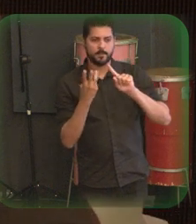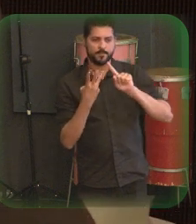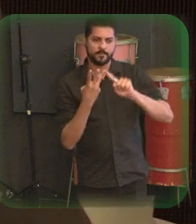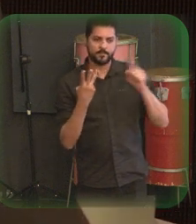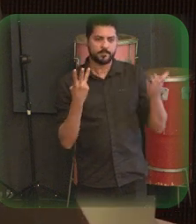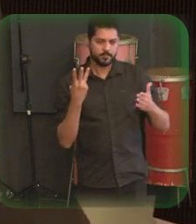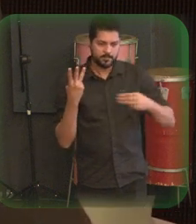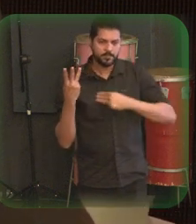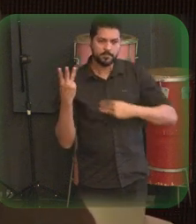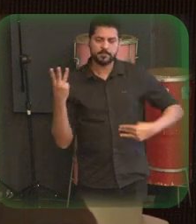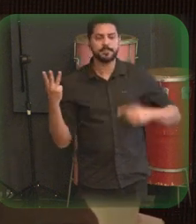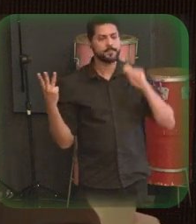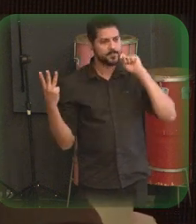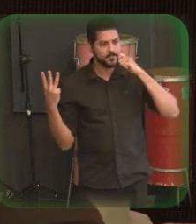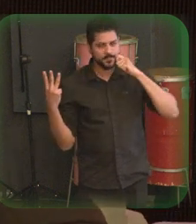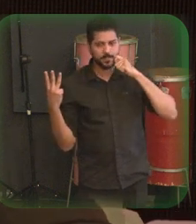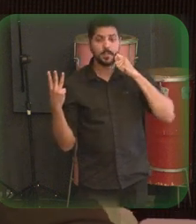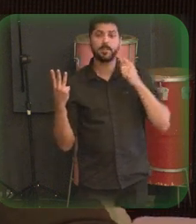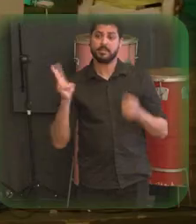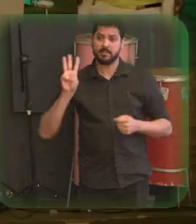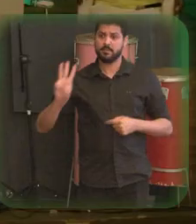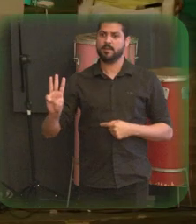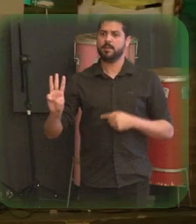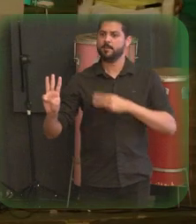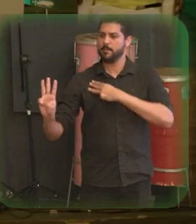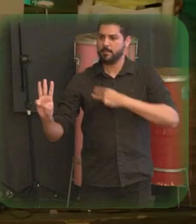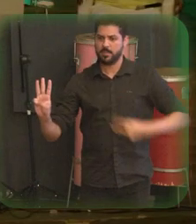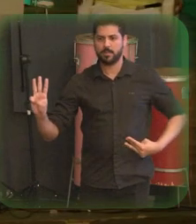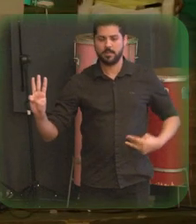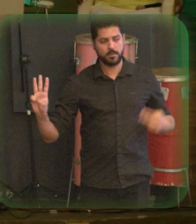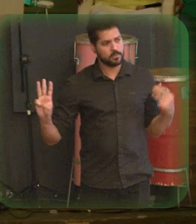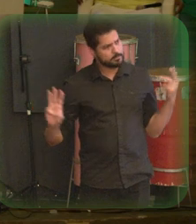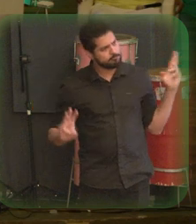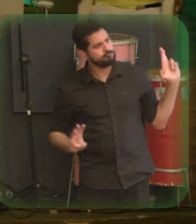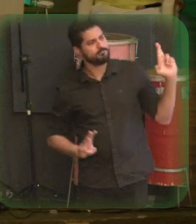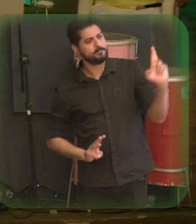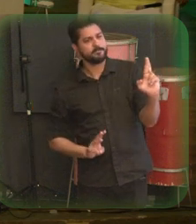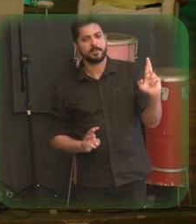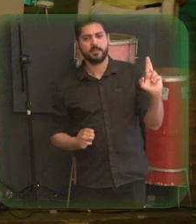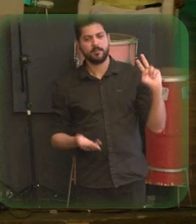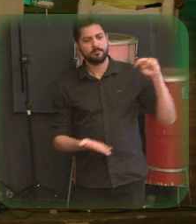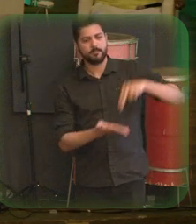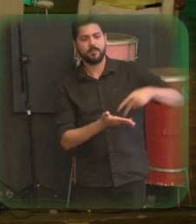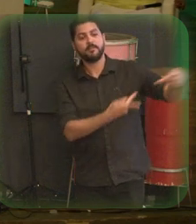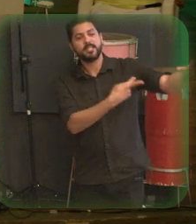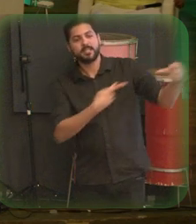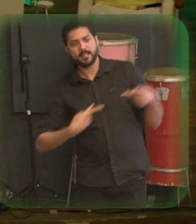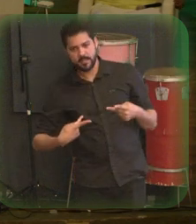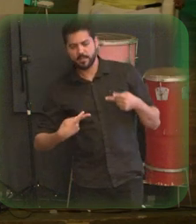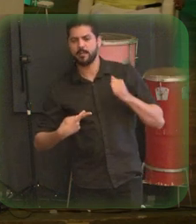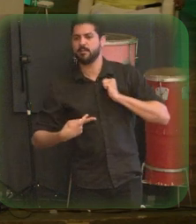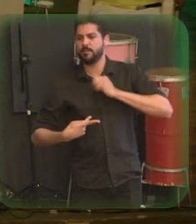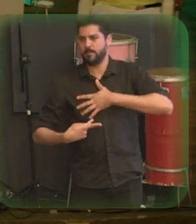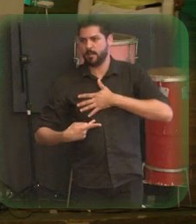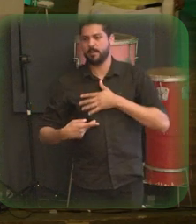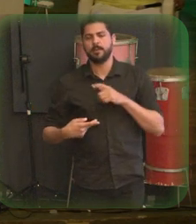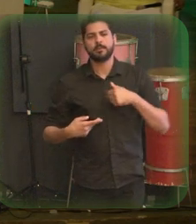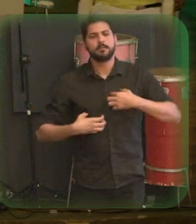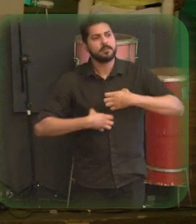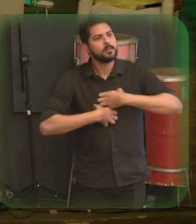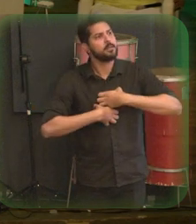o ministro Silvio Almeida. Então, dizer da alegria de sentir esse momento de transformação que nosso